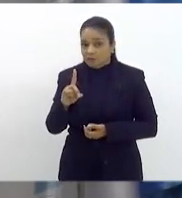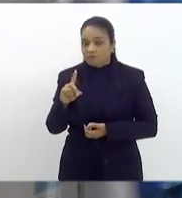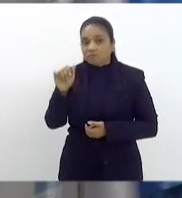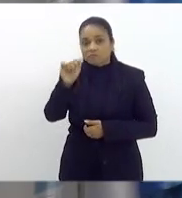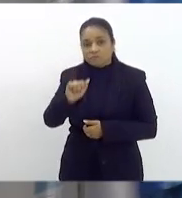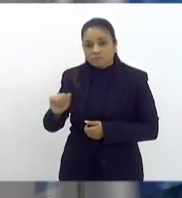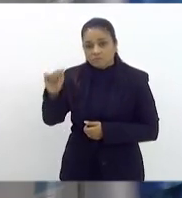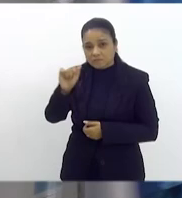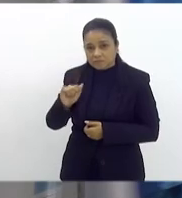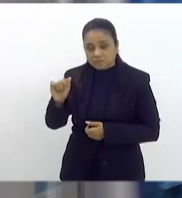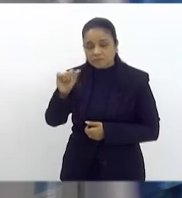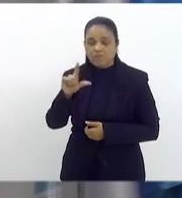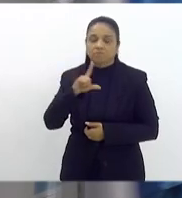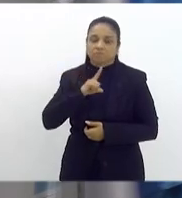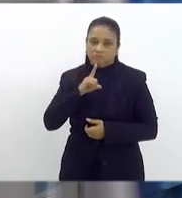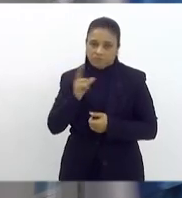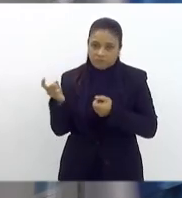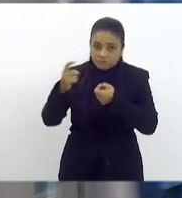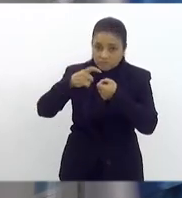tem seus associados